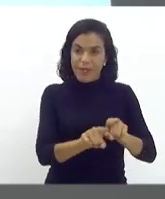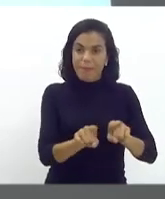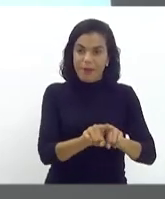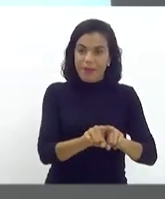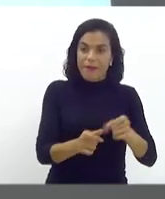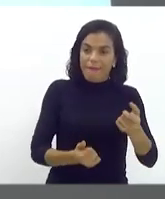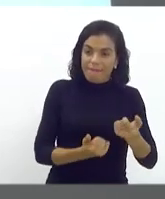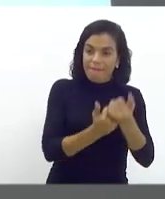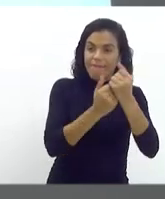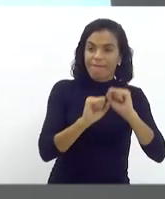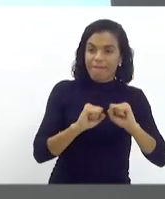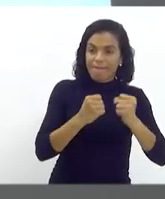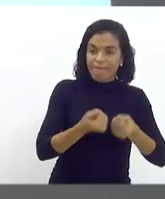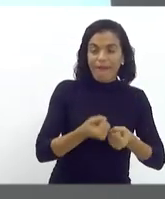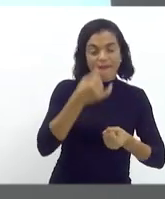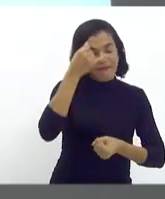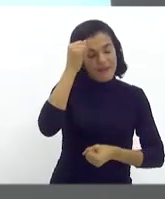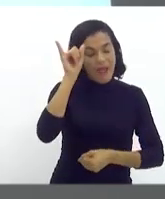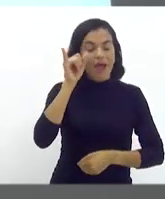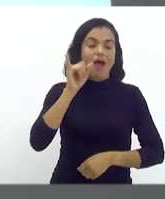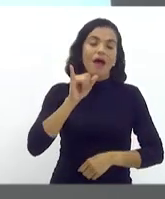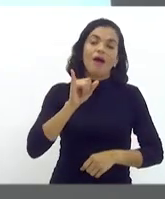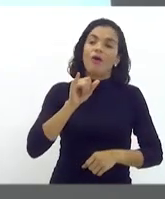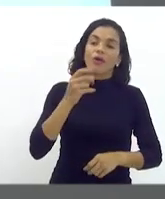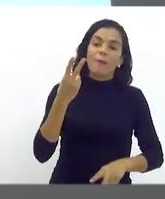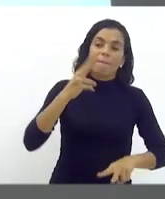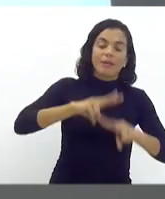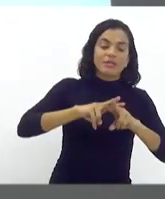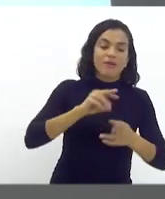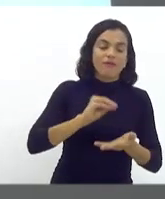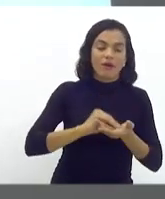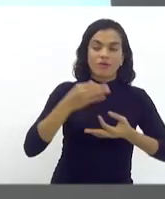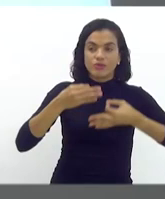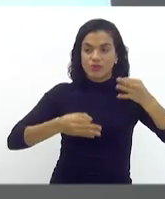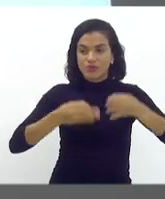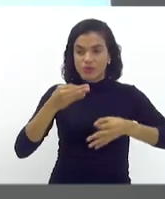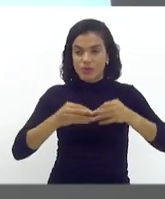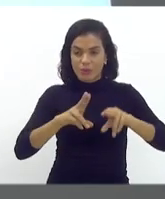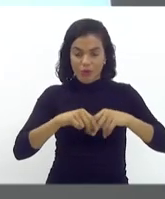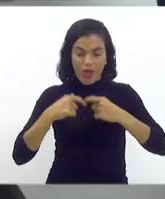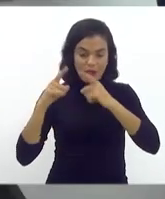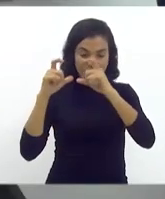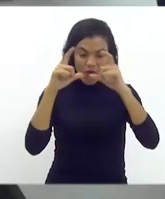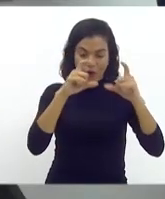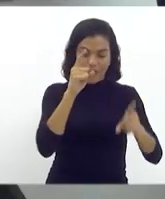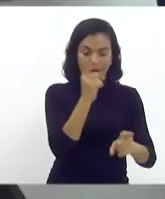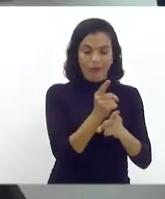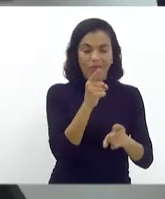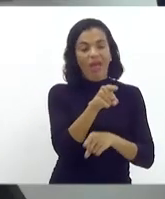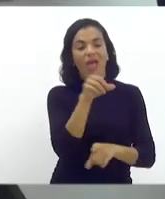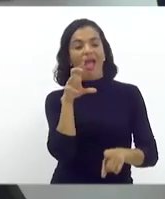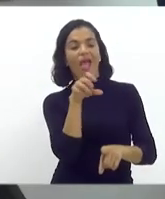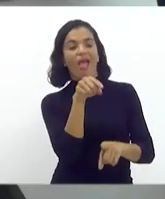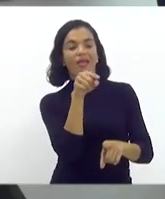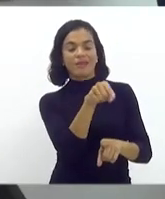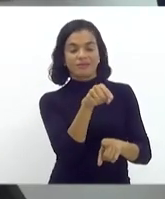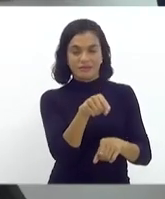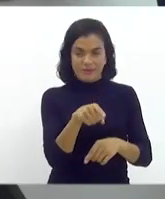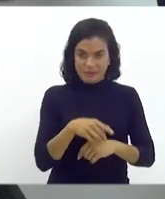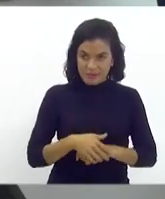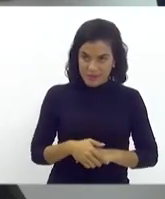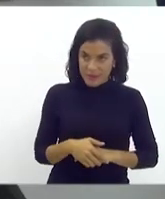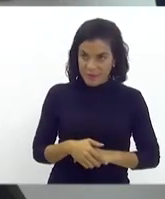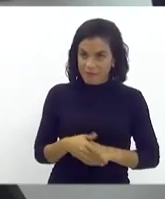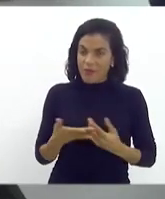esforços para revisão de condenações injustas por força do reconhecimento de pessoas através de fotos então ficam aqui essas